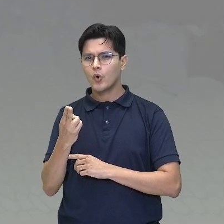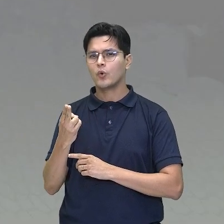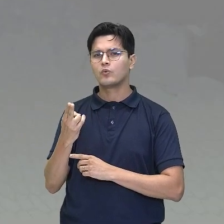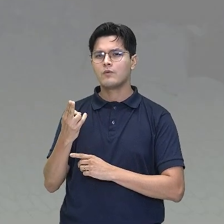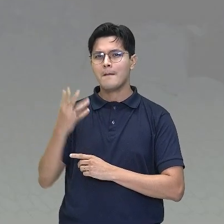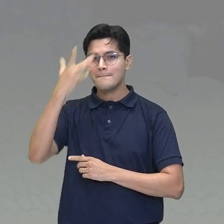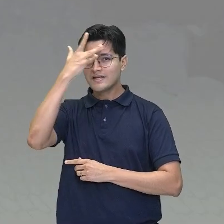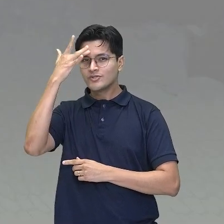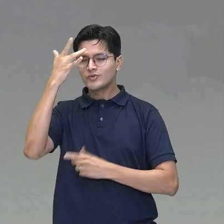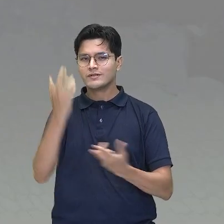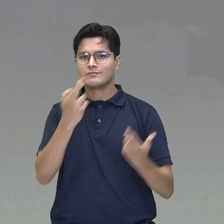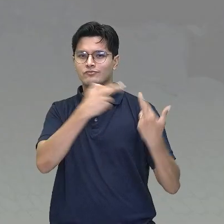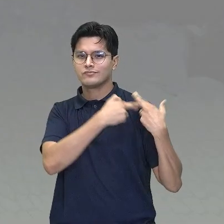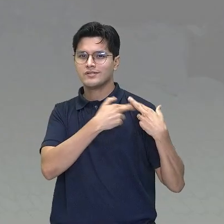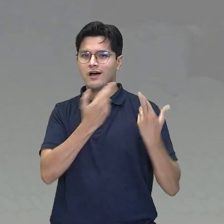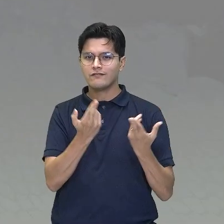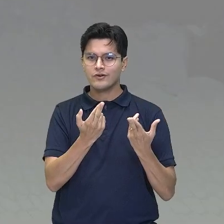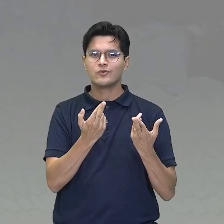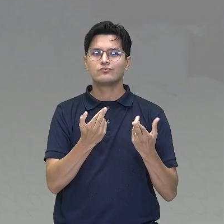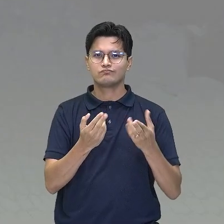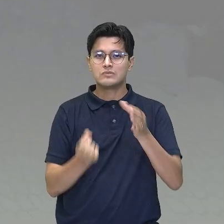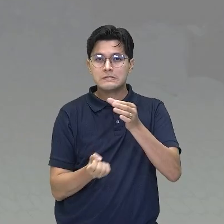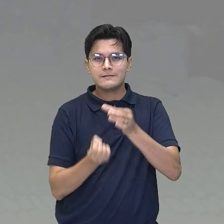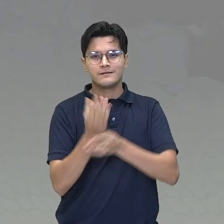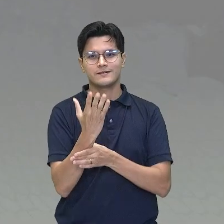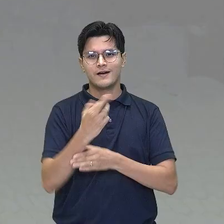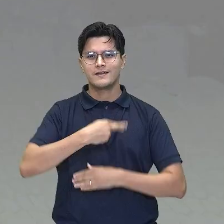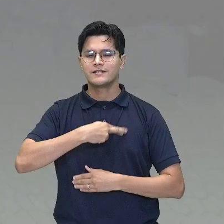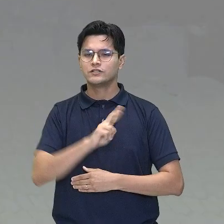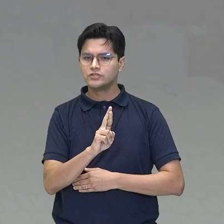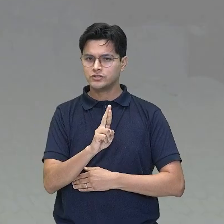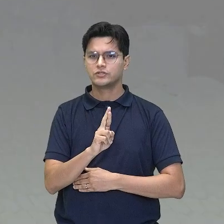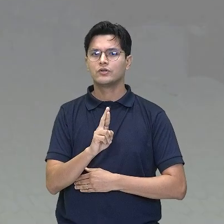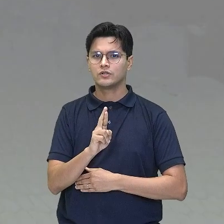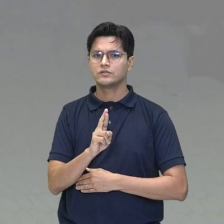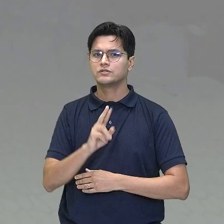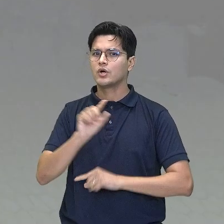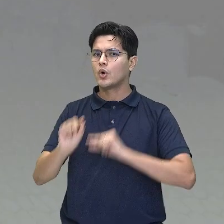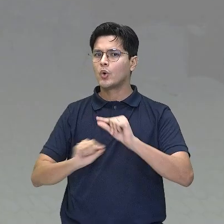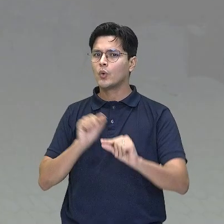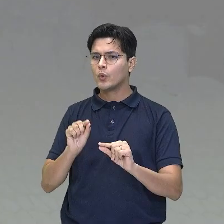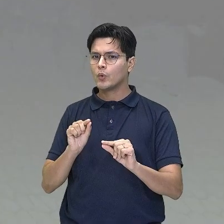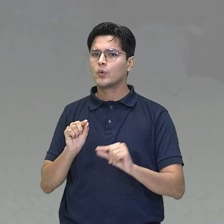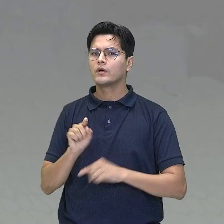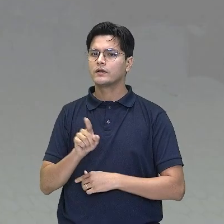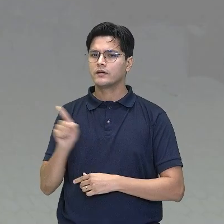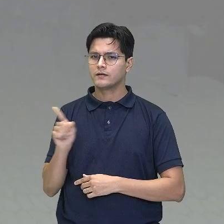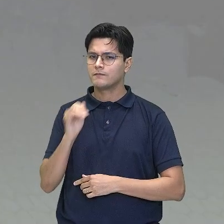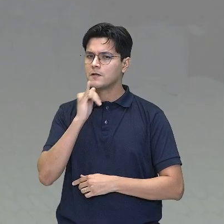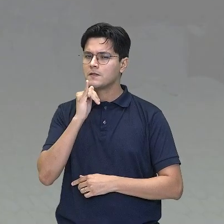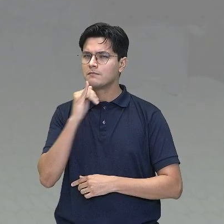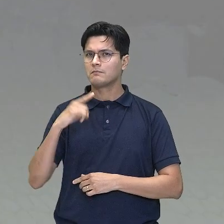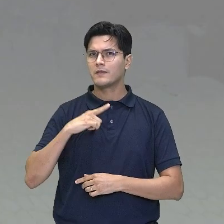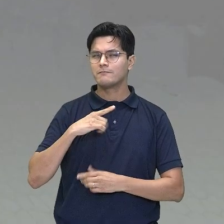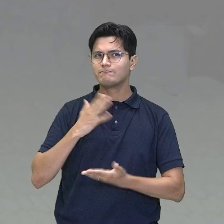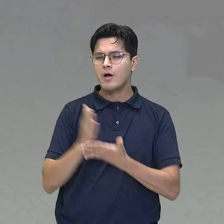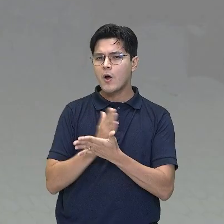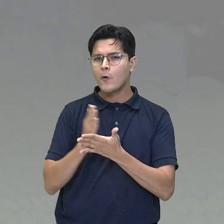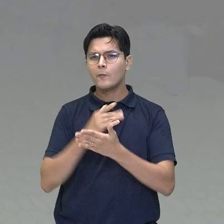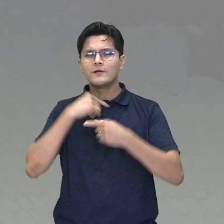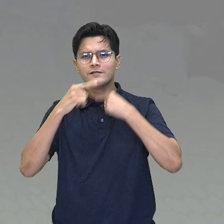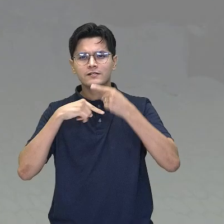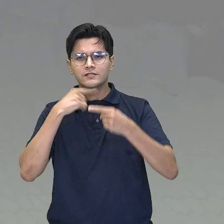da gente, não é? Sobretudo quem é cristão. Curar ou não no dia sagrado do sábado. Será